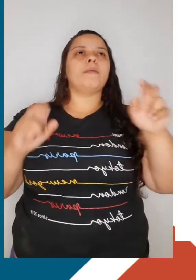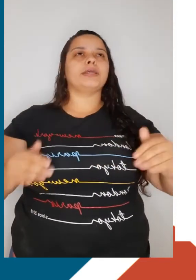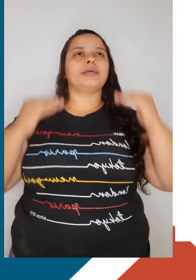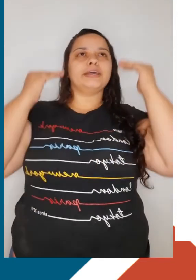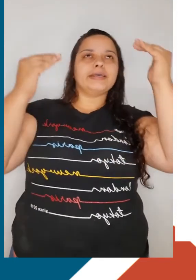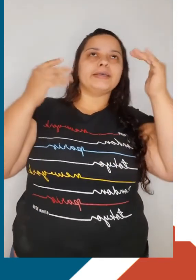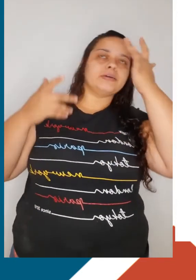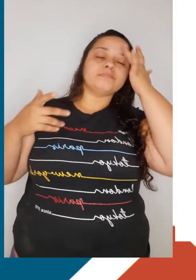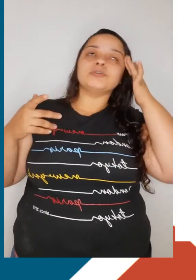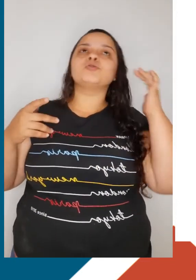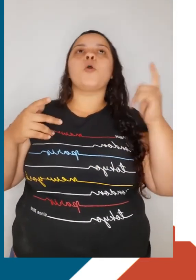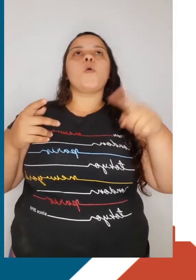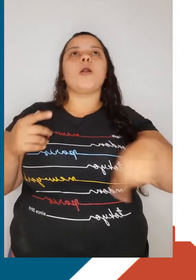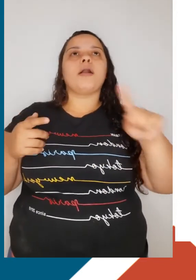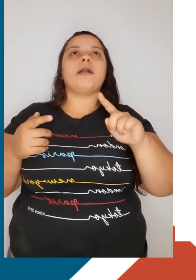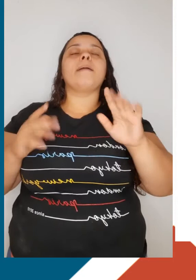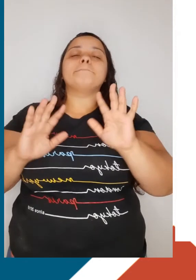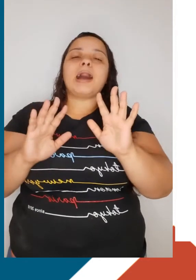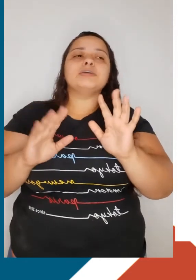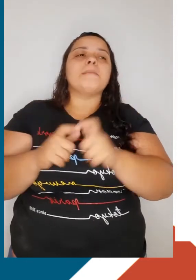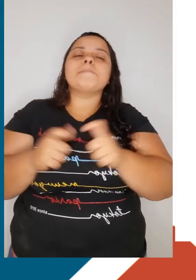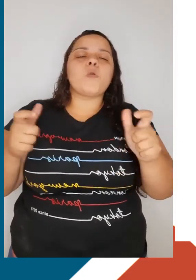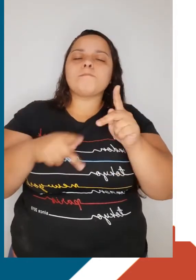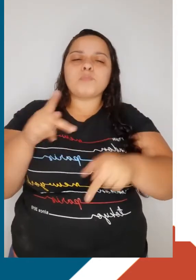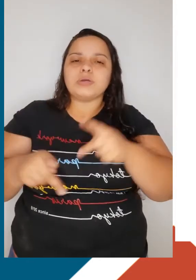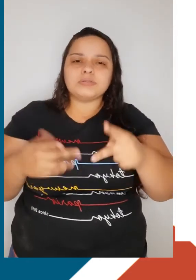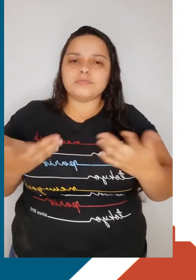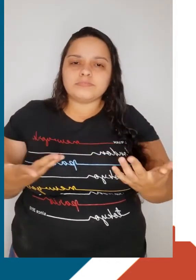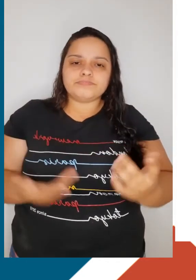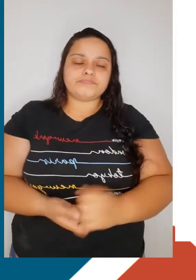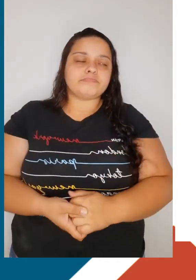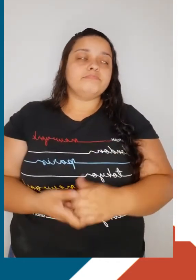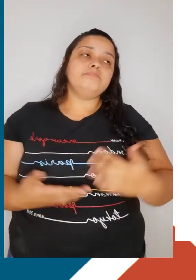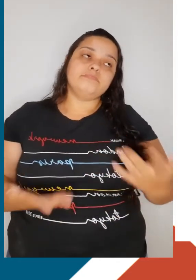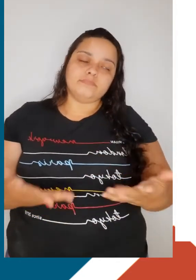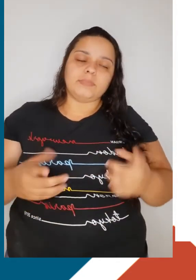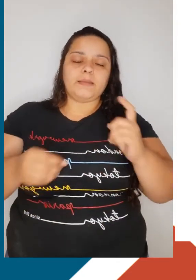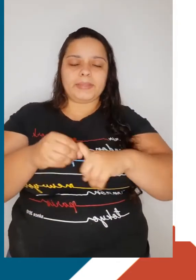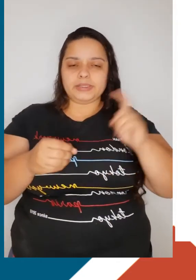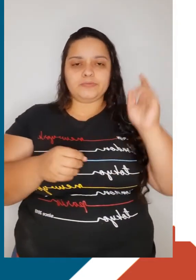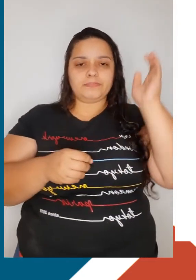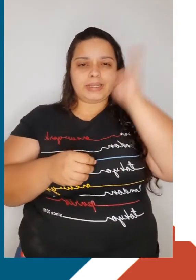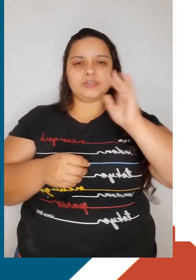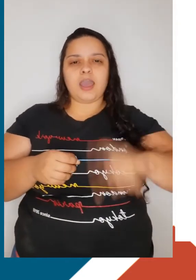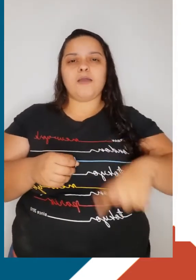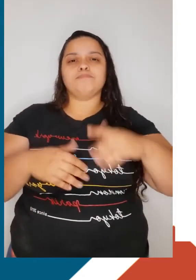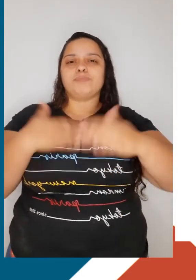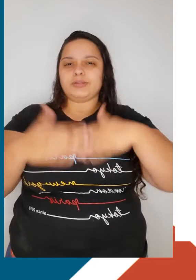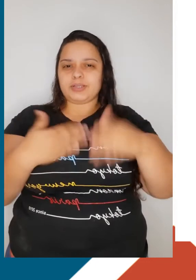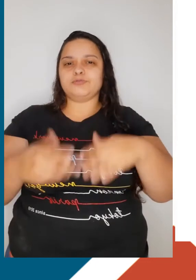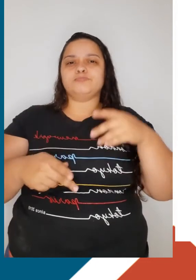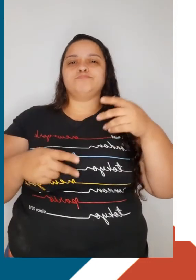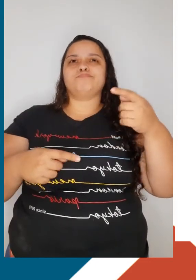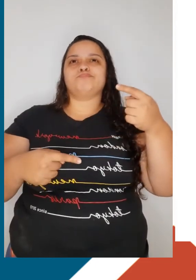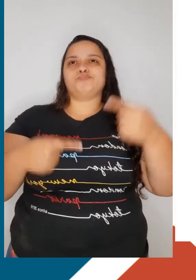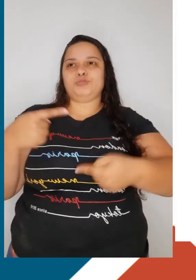todo sobre as elites regionais da colônia brasileira, mas e a maioria da população? Bem, a independência no Brasil foi um processo